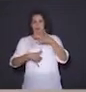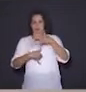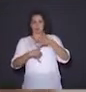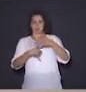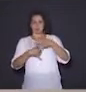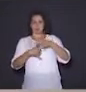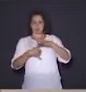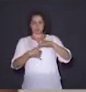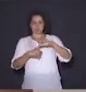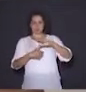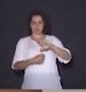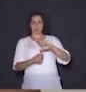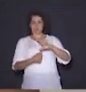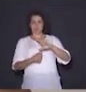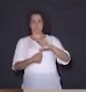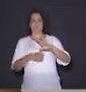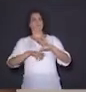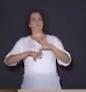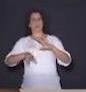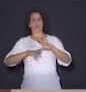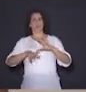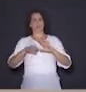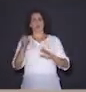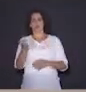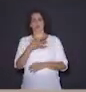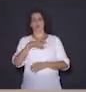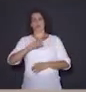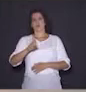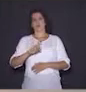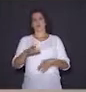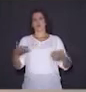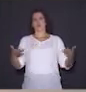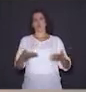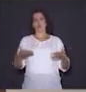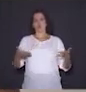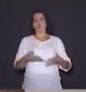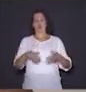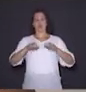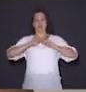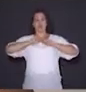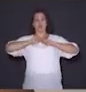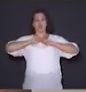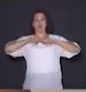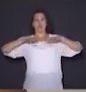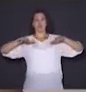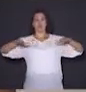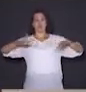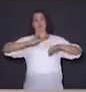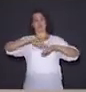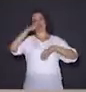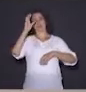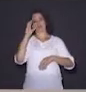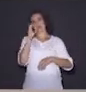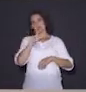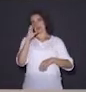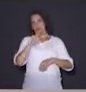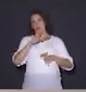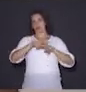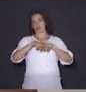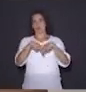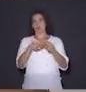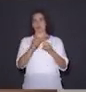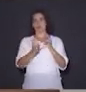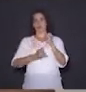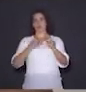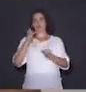que ela ganha uma dimensão maior com o poder é de disseminação da informação ea rapidez da disseminação da informação na internet e também